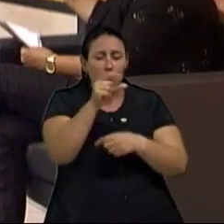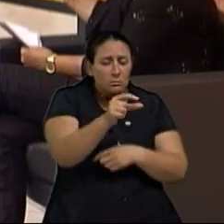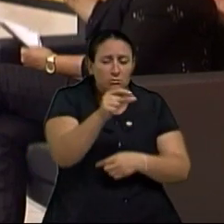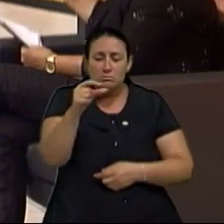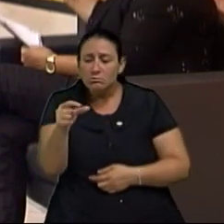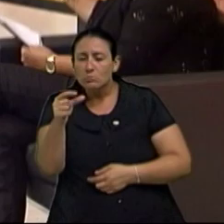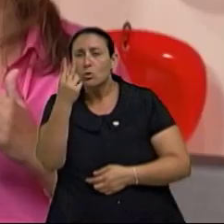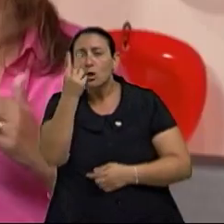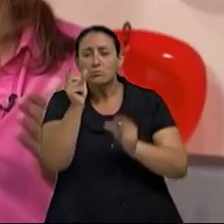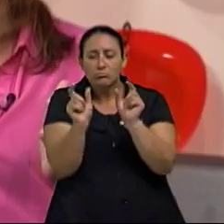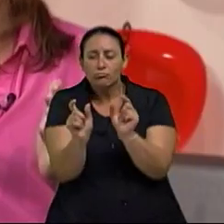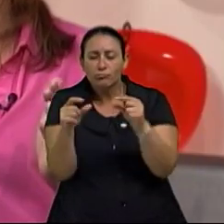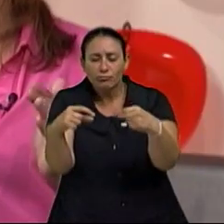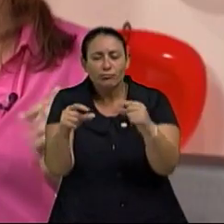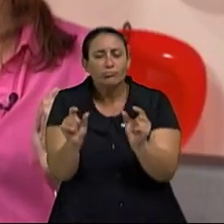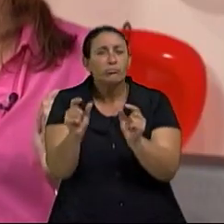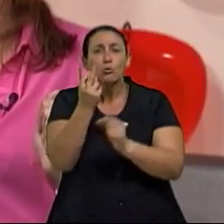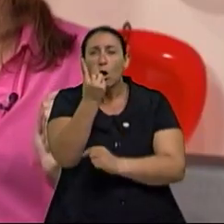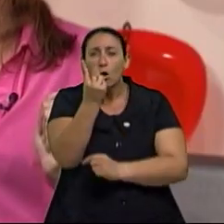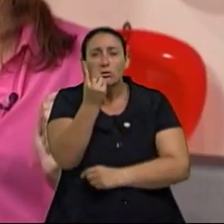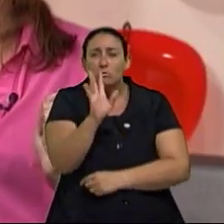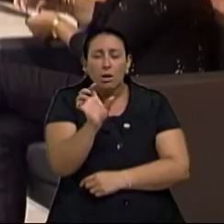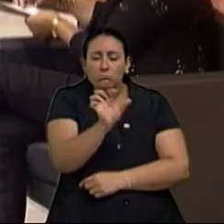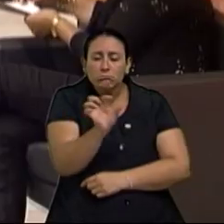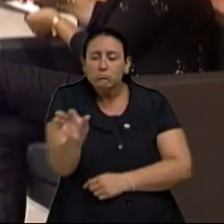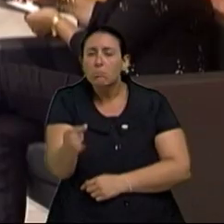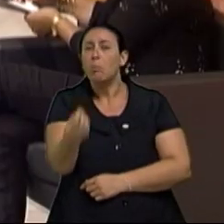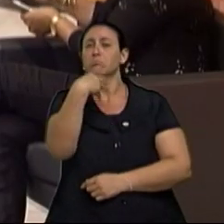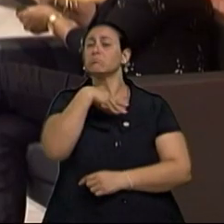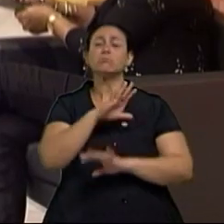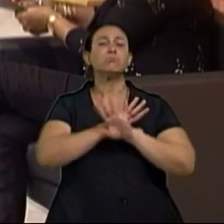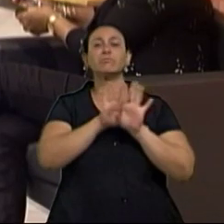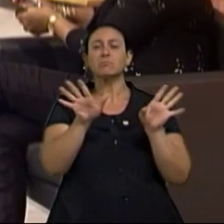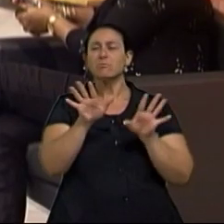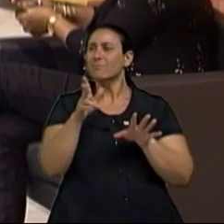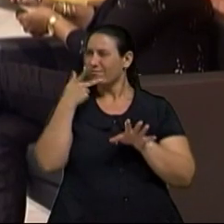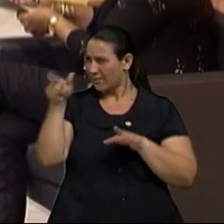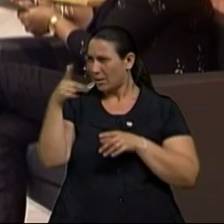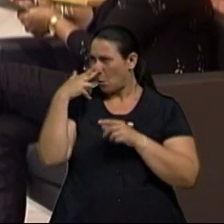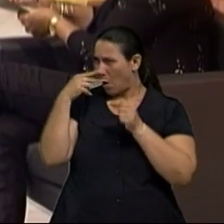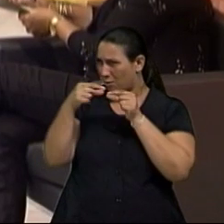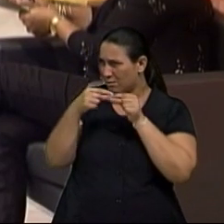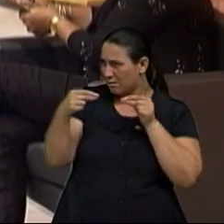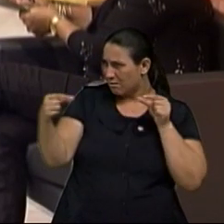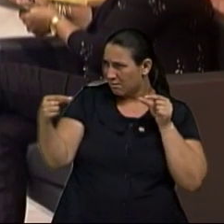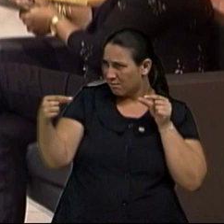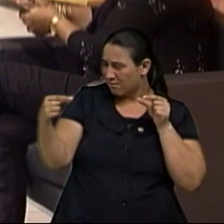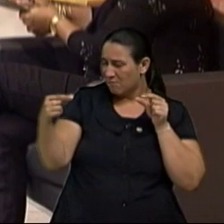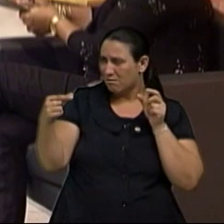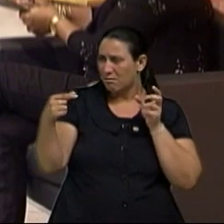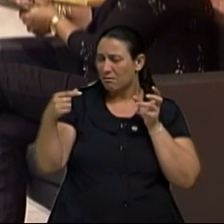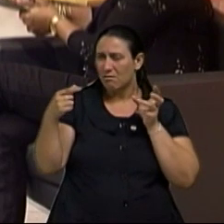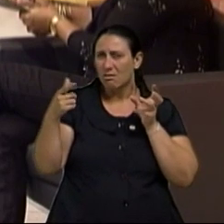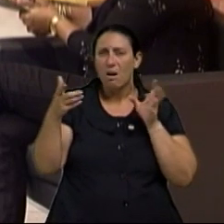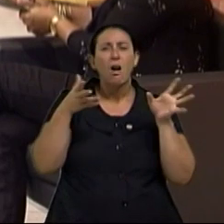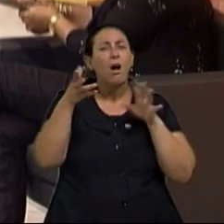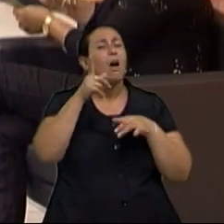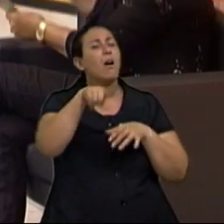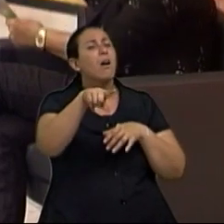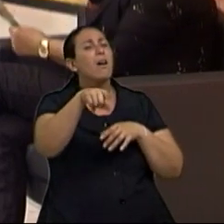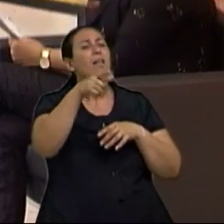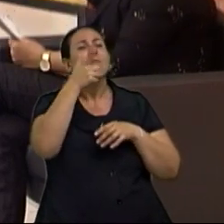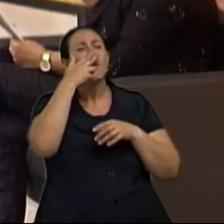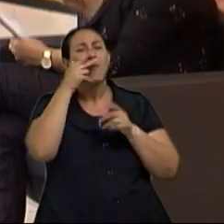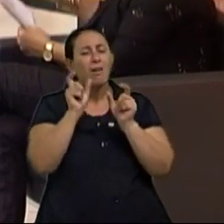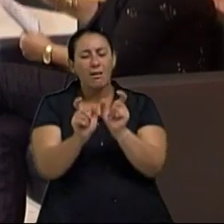6 gramas. Por que que assim... E o que que é o tabletinho de 6 gramas? Se é uma barrinha, aquela, são aquelas divisões? Uma divisão daquela deve